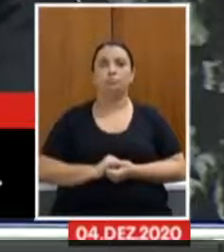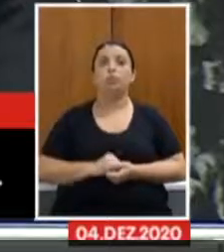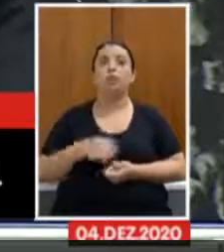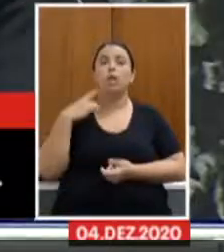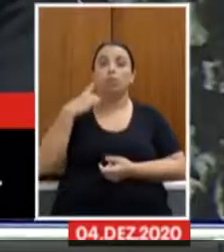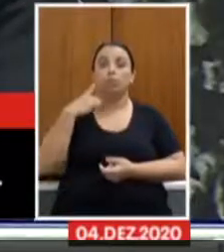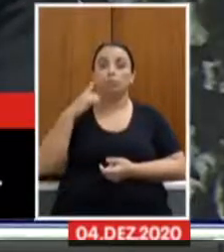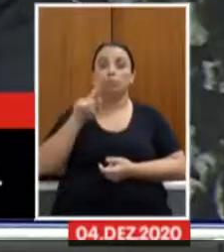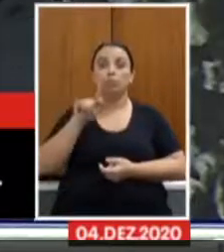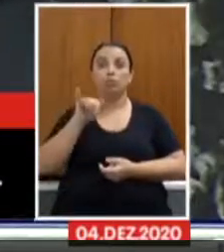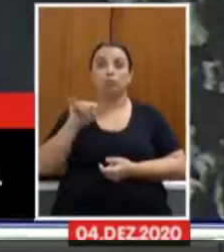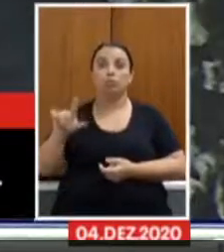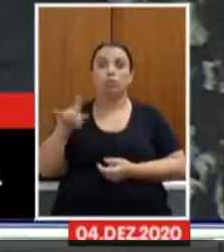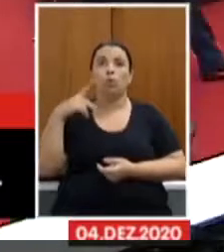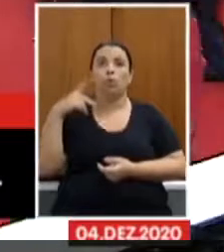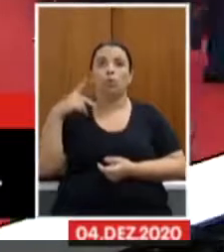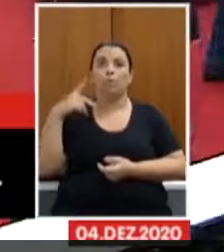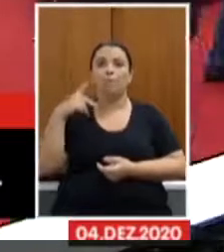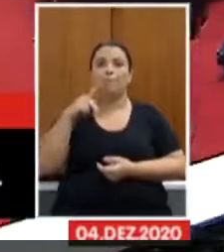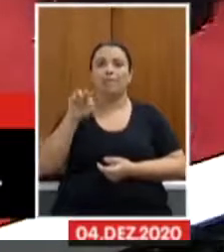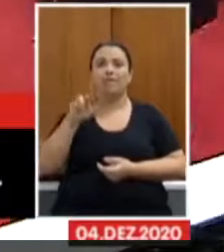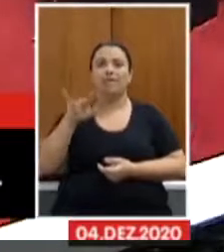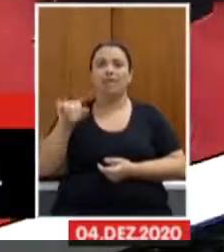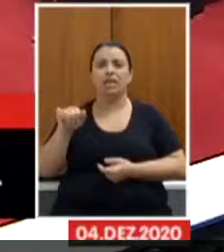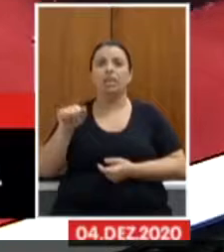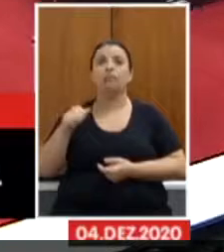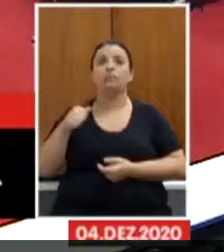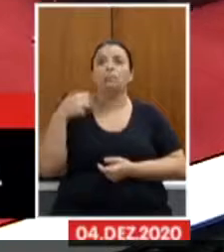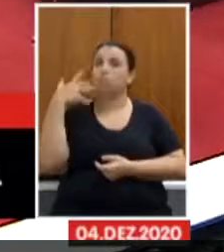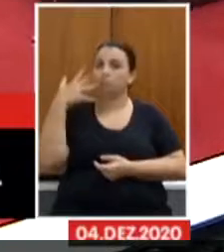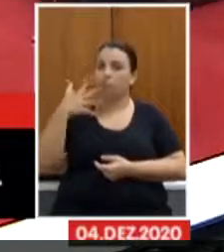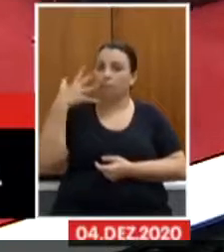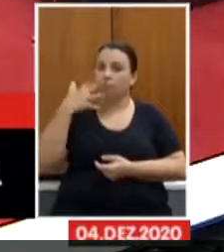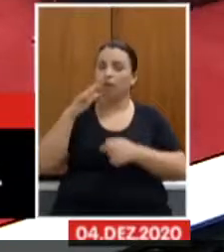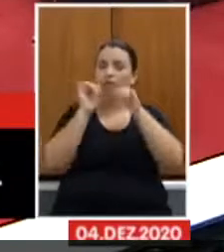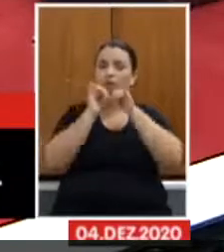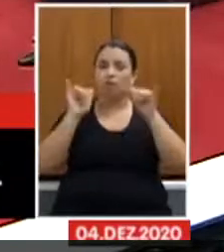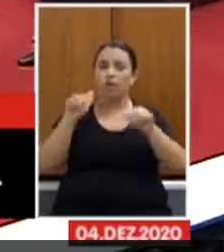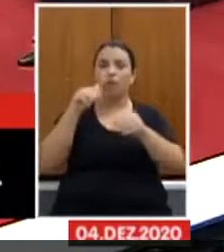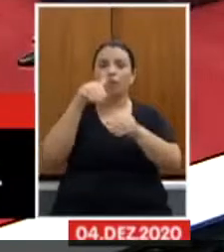Deputado Gil Pereira, com a palavra para a declaração de voto